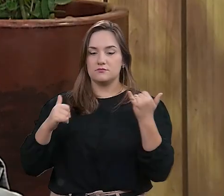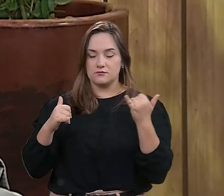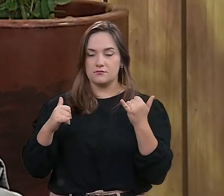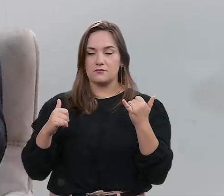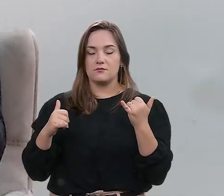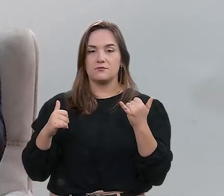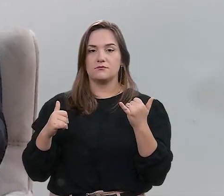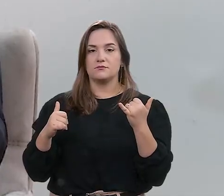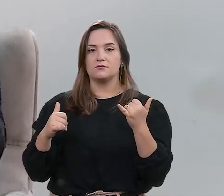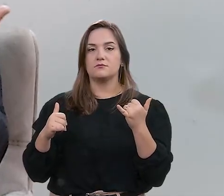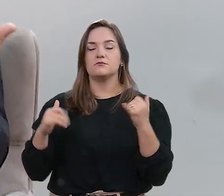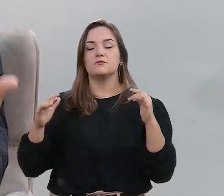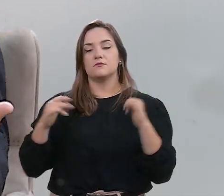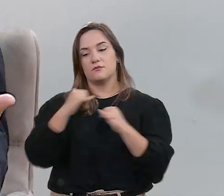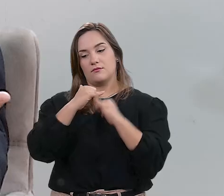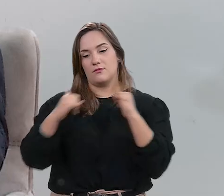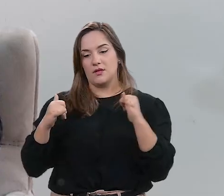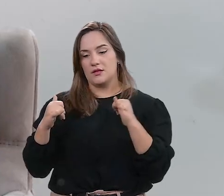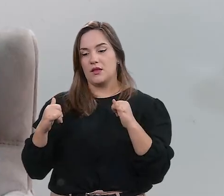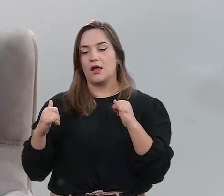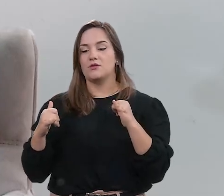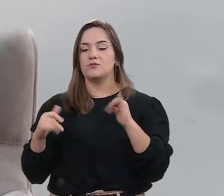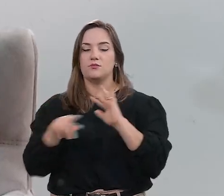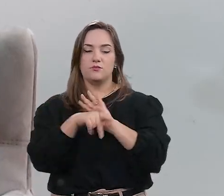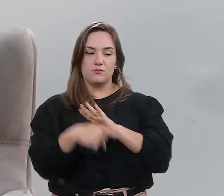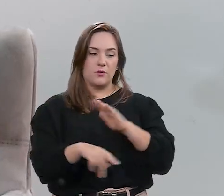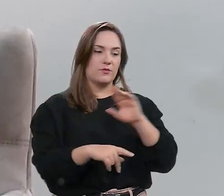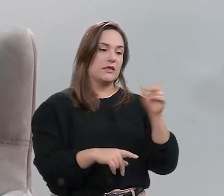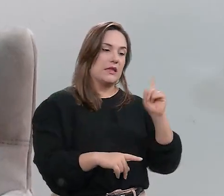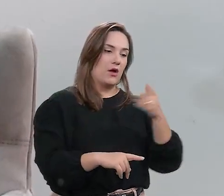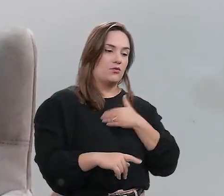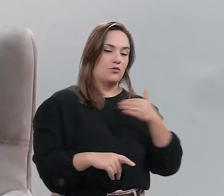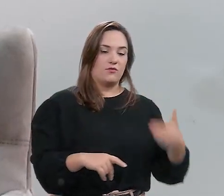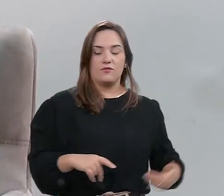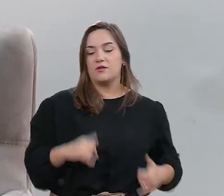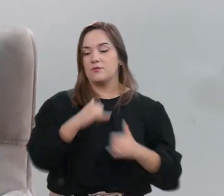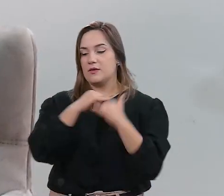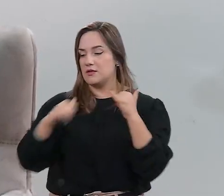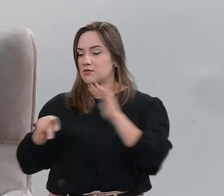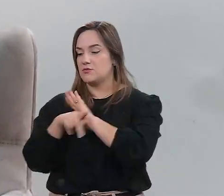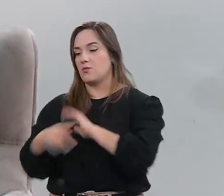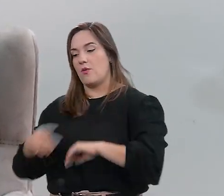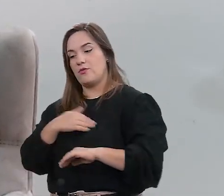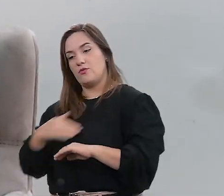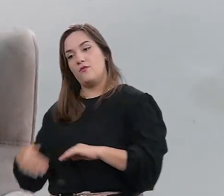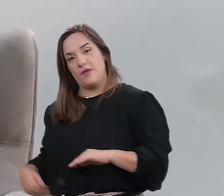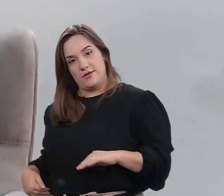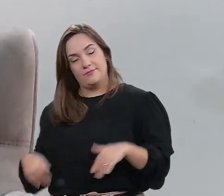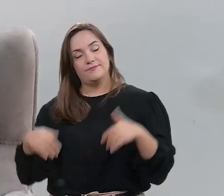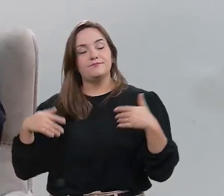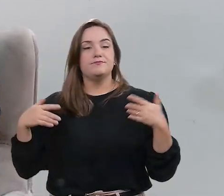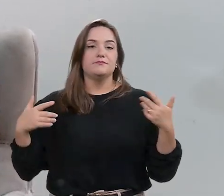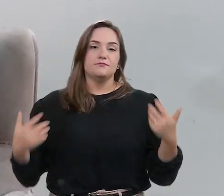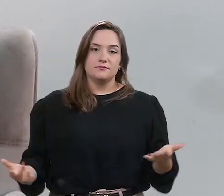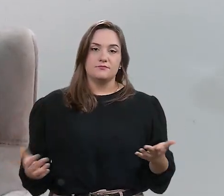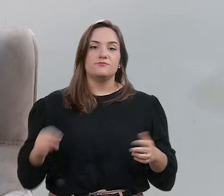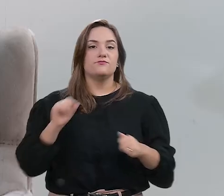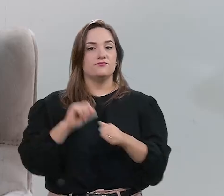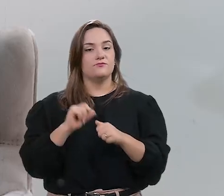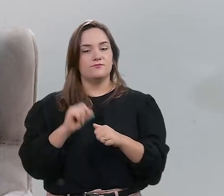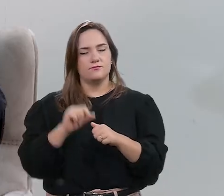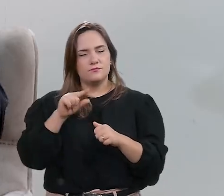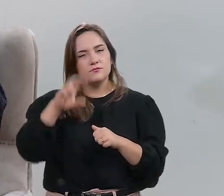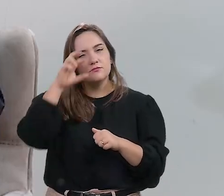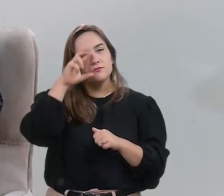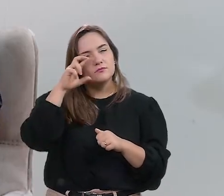são não governamentais e metade de órgãos governamentais, né? E ele faz essa